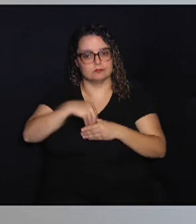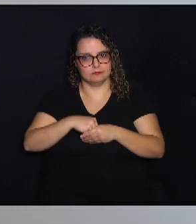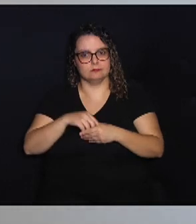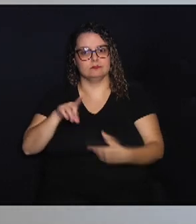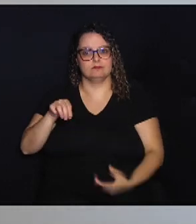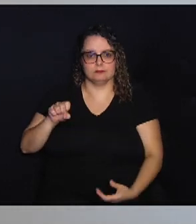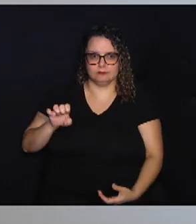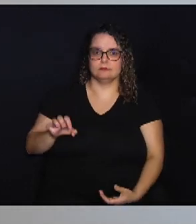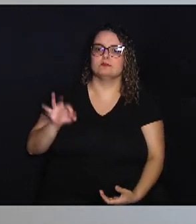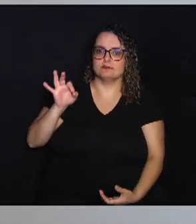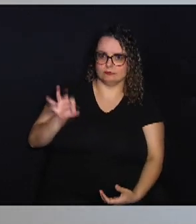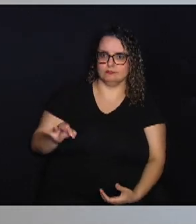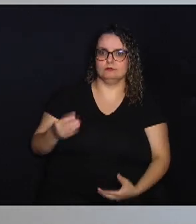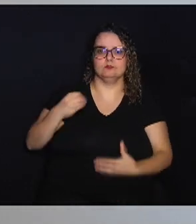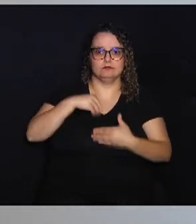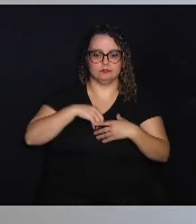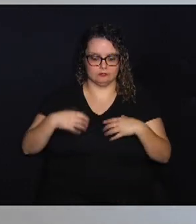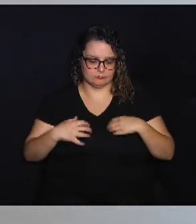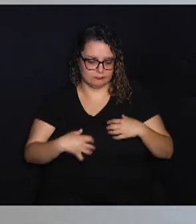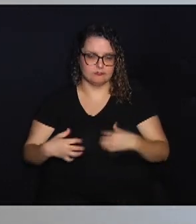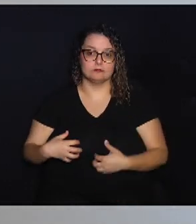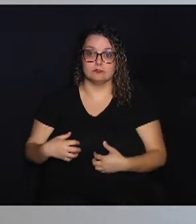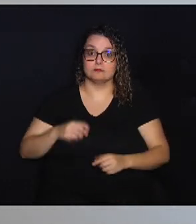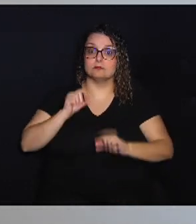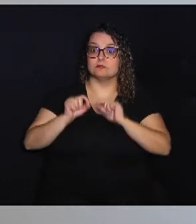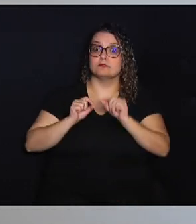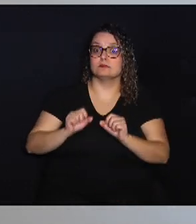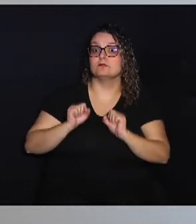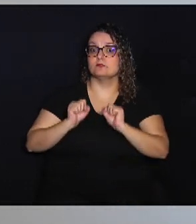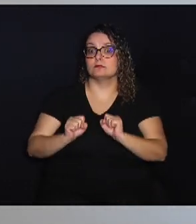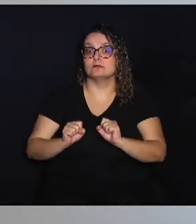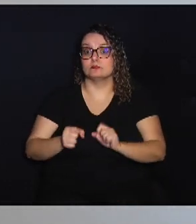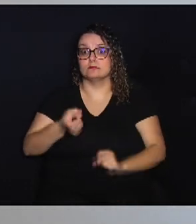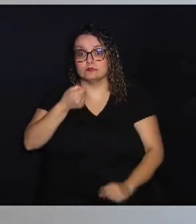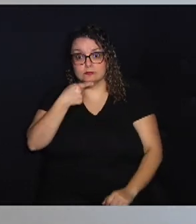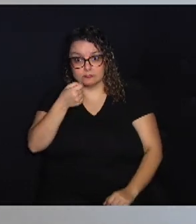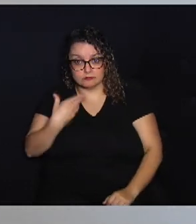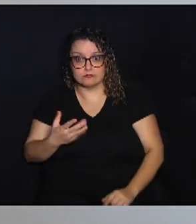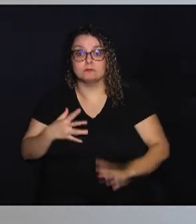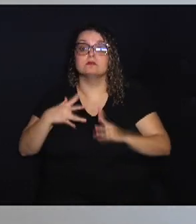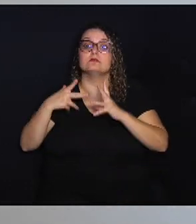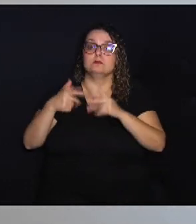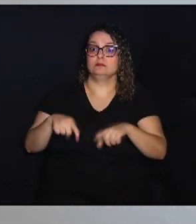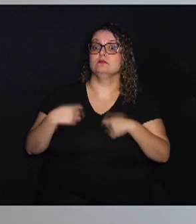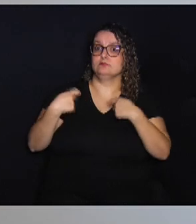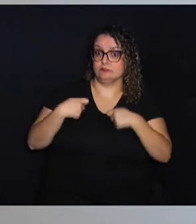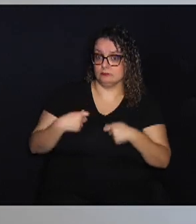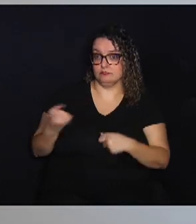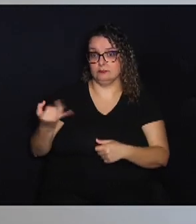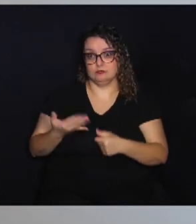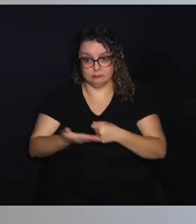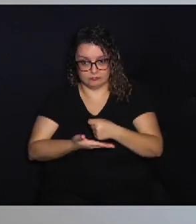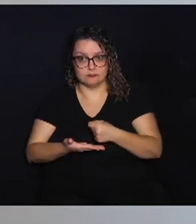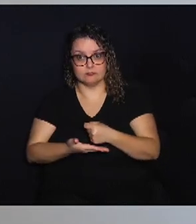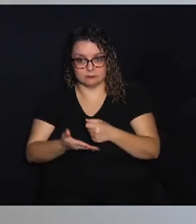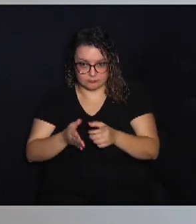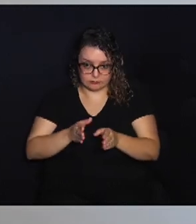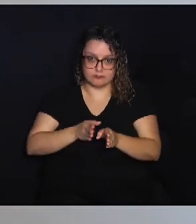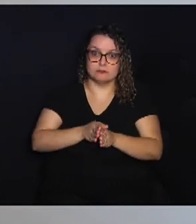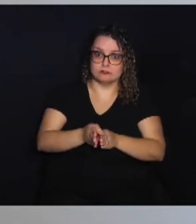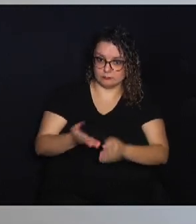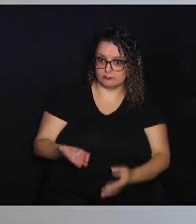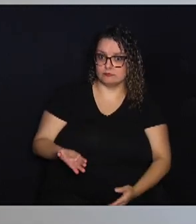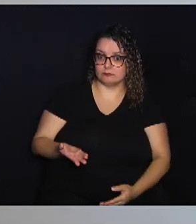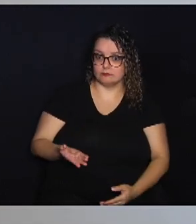ideais no nosso organismo. Quem pode tomar? Na verdade, todo mundo deve ter uma quantidade mínima recomendada,